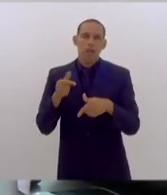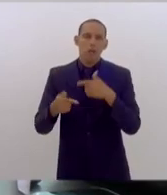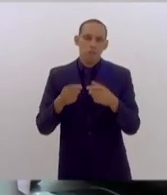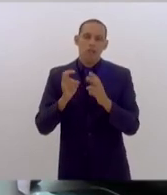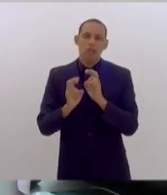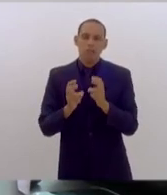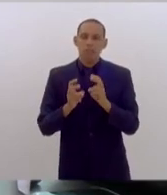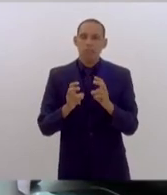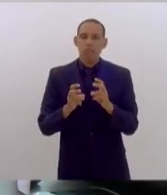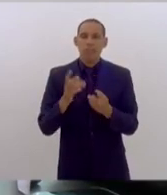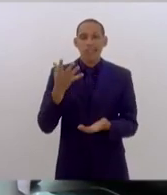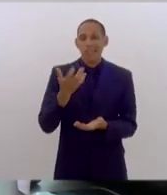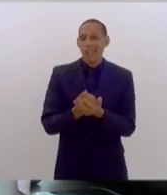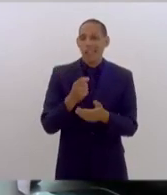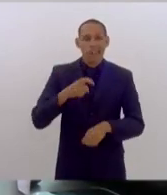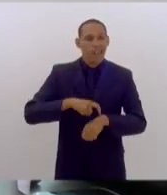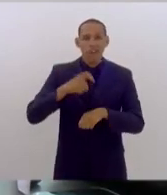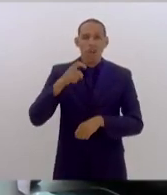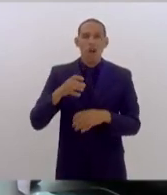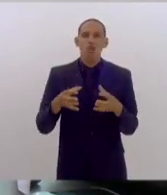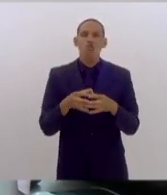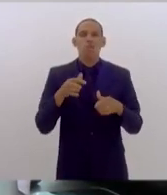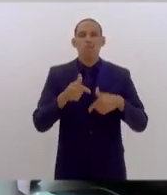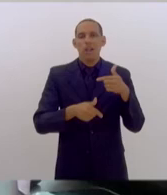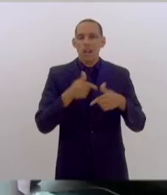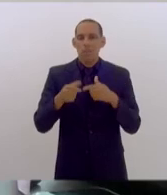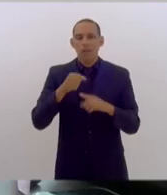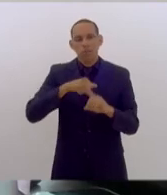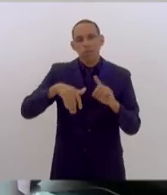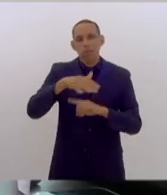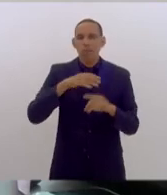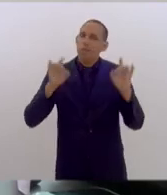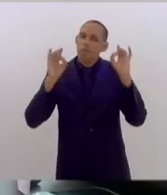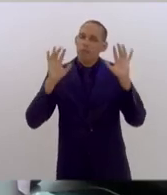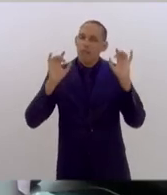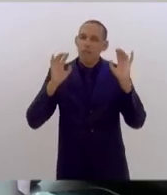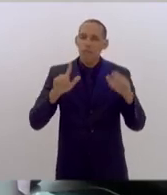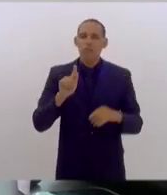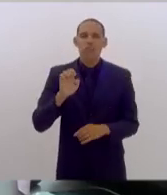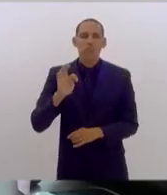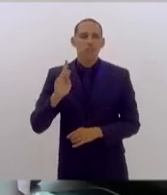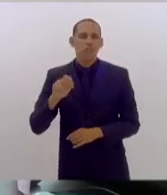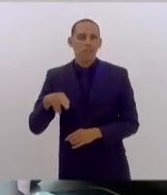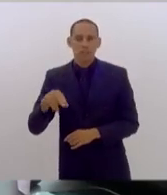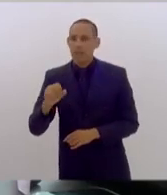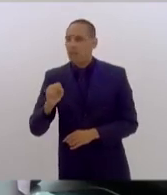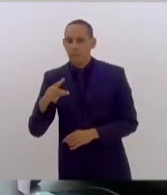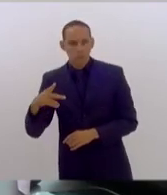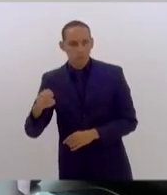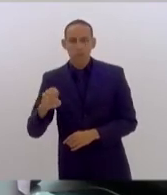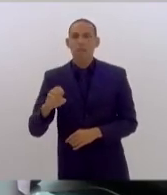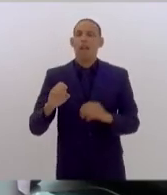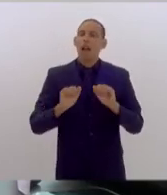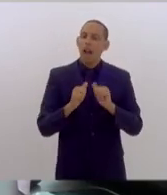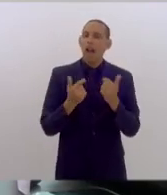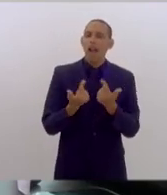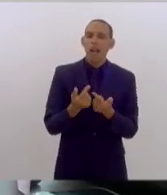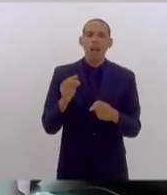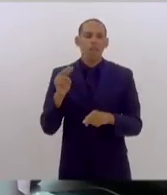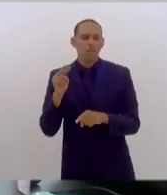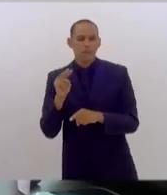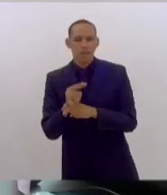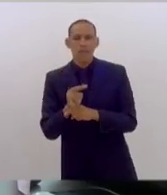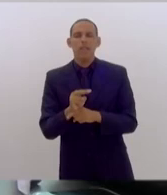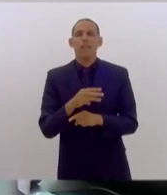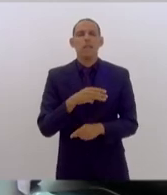de trens instalação imediata do grupo de trabalho com governos sociedade civil especialista agetrans para leste ttrtrt defensoria também faltou